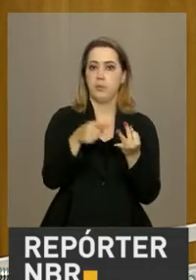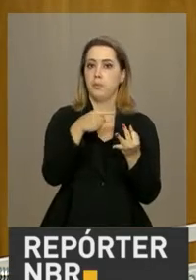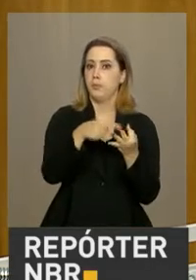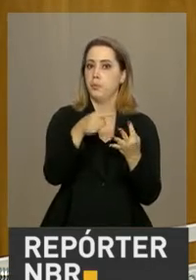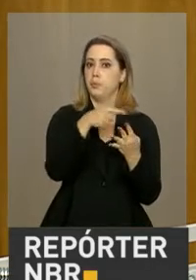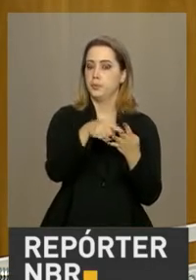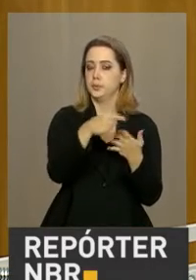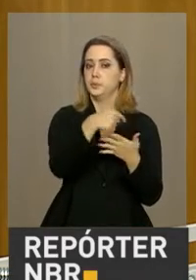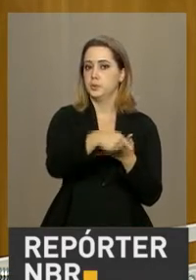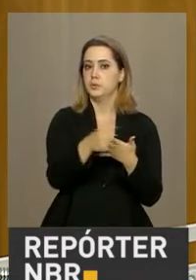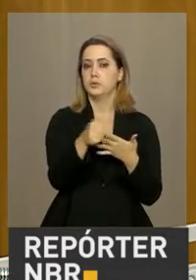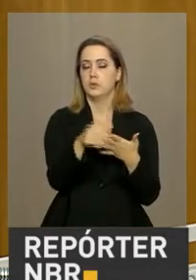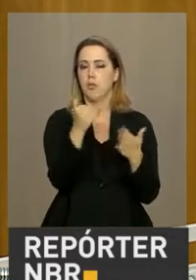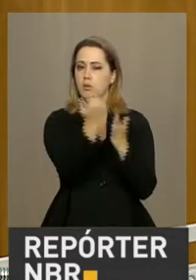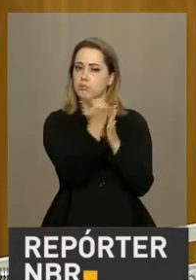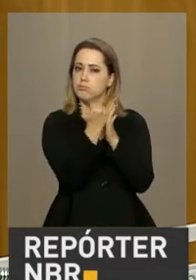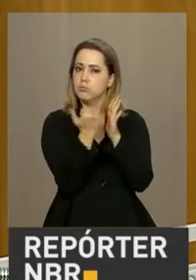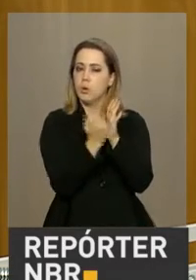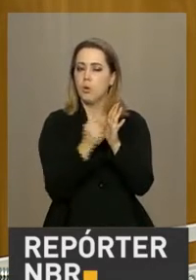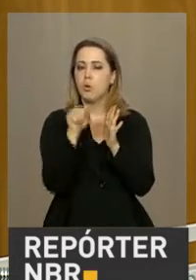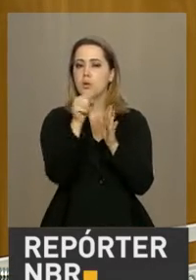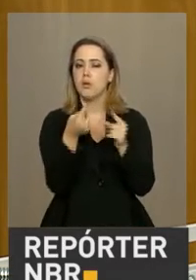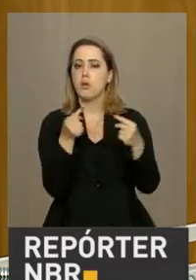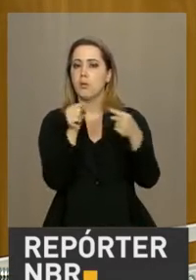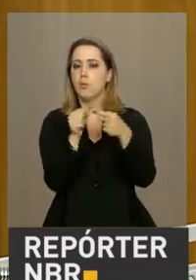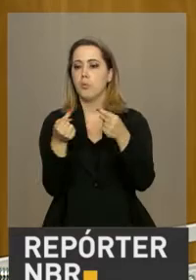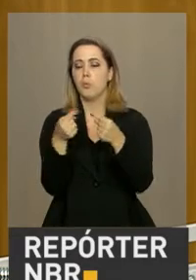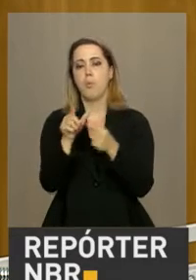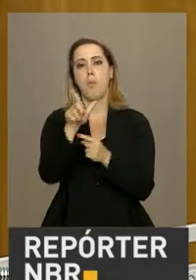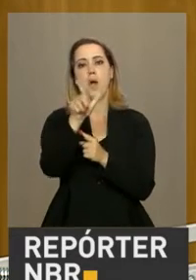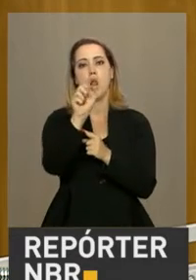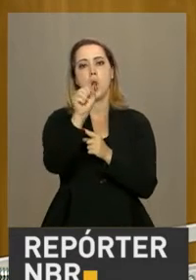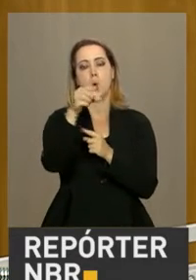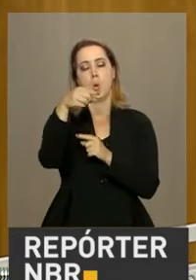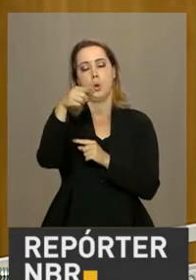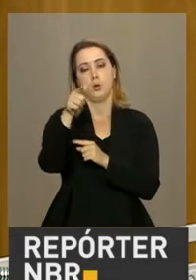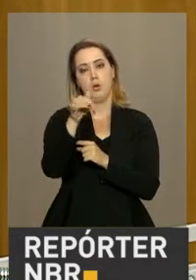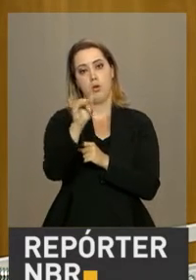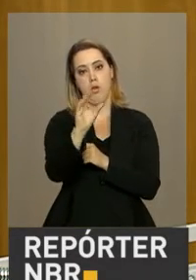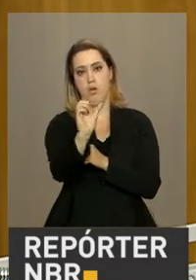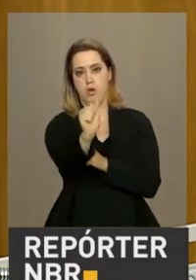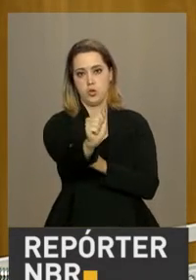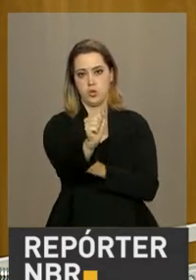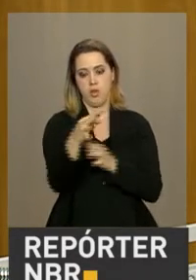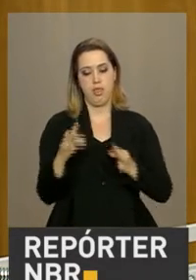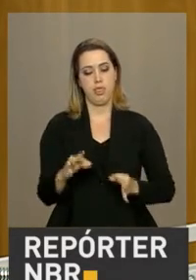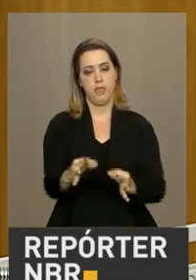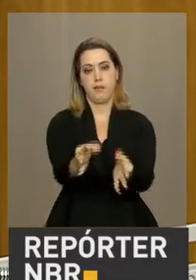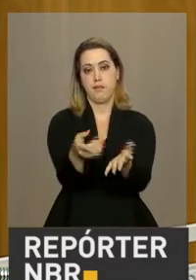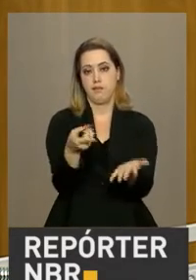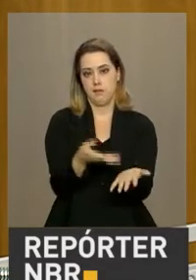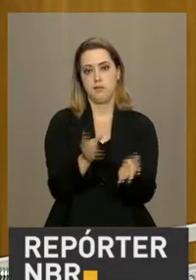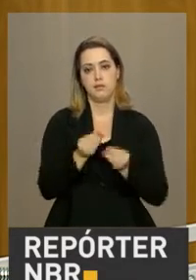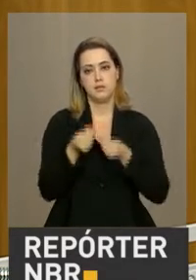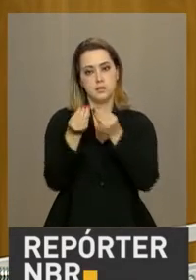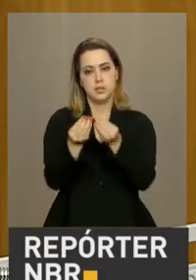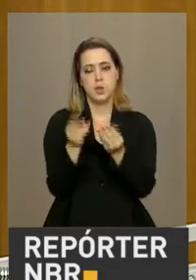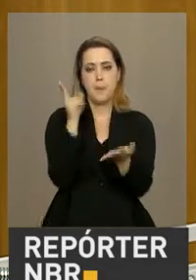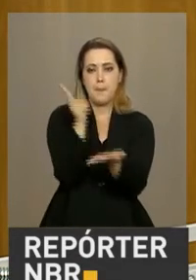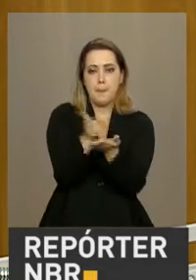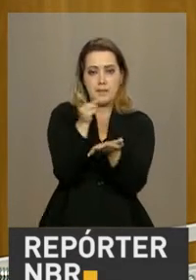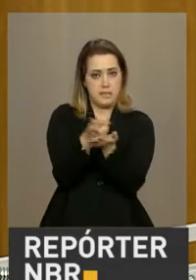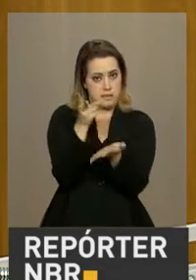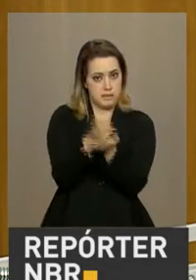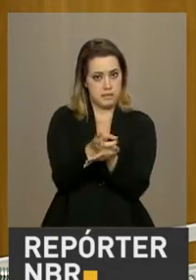que é justamente um uma lógica do ponto de vista técnica que assegura é a mesma